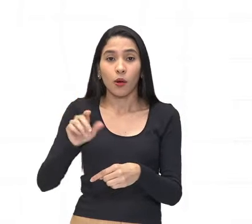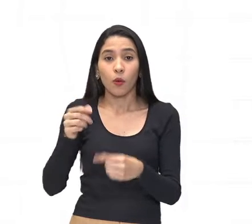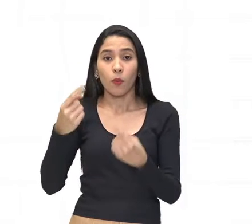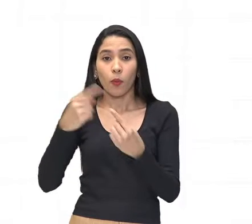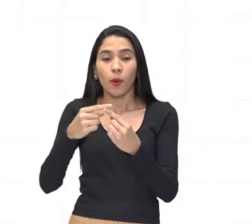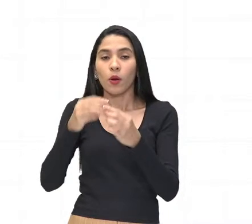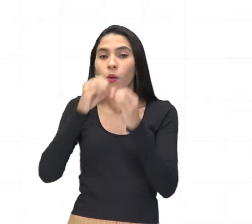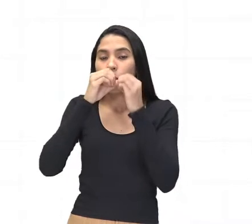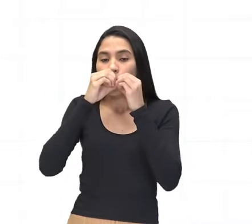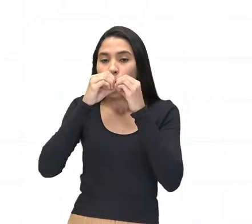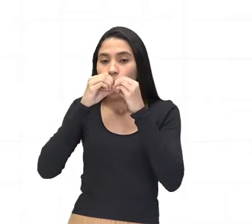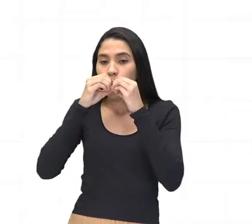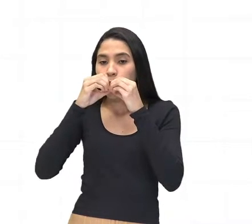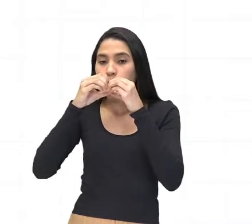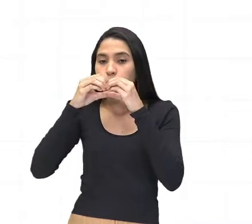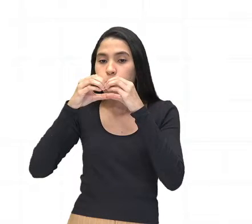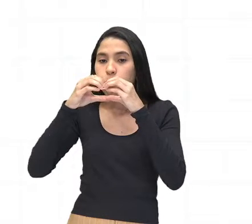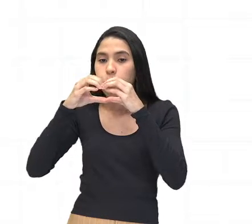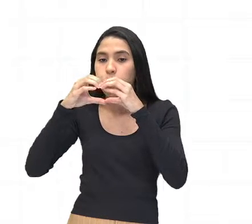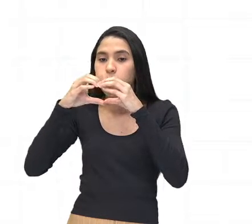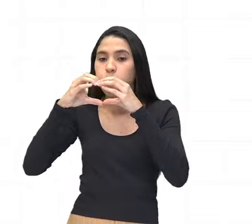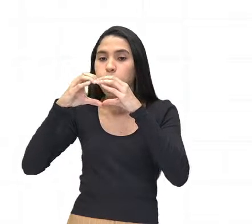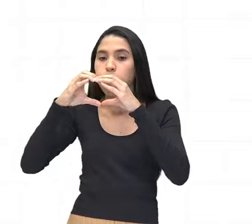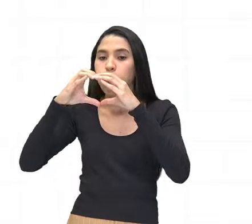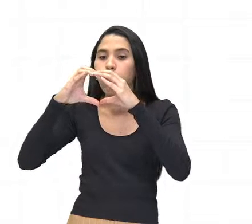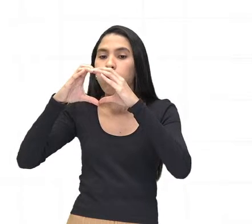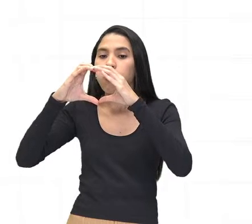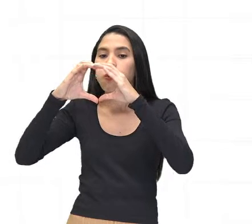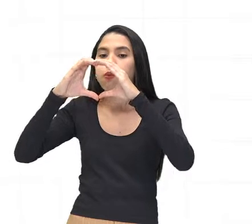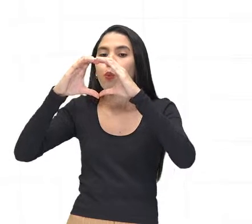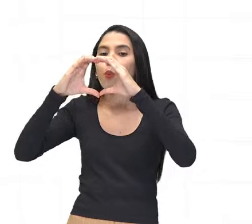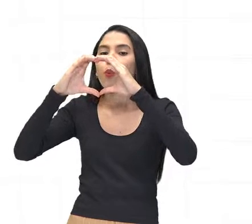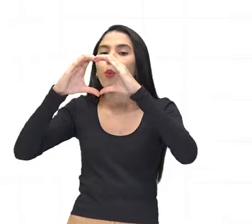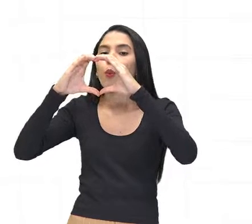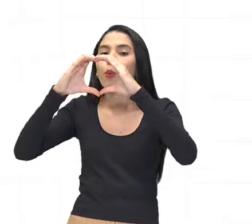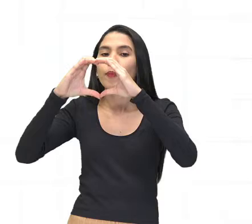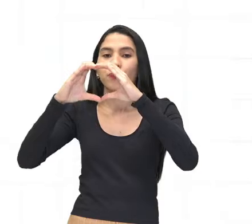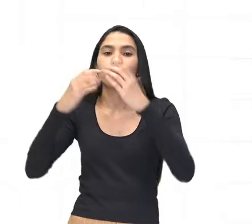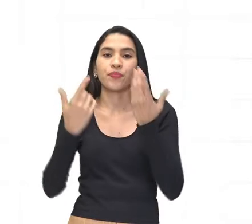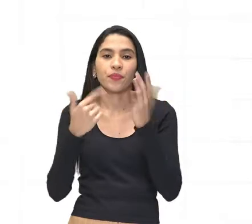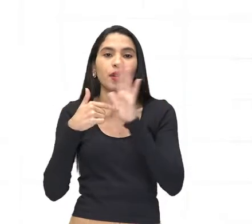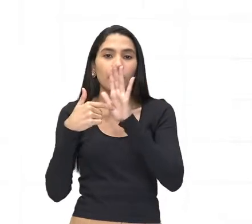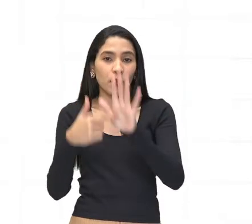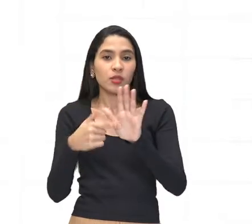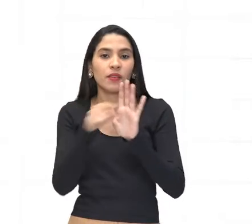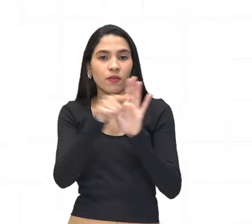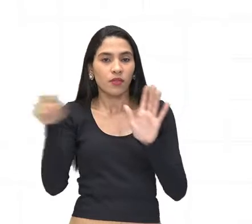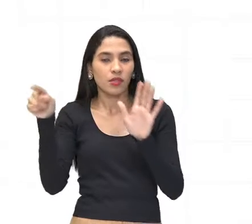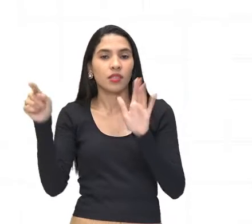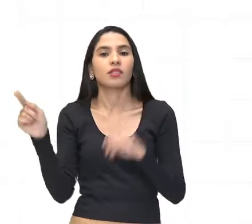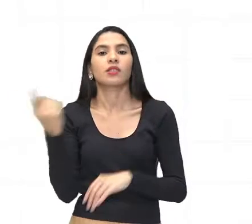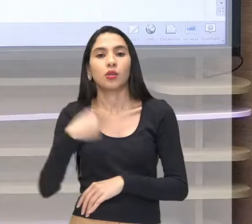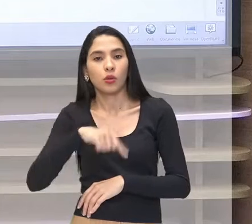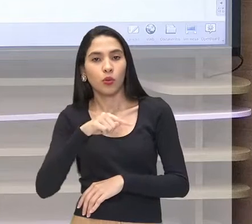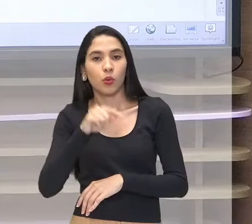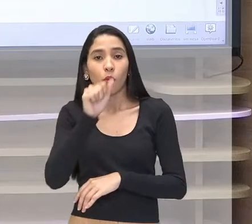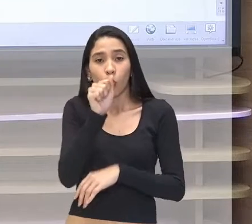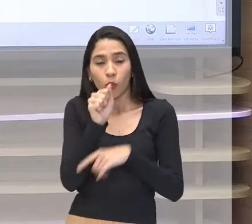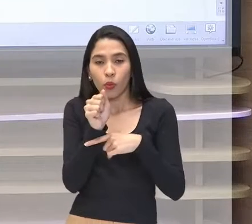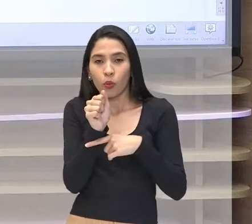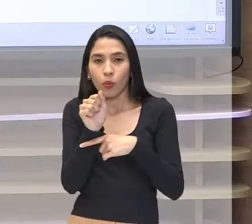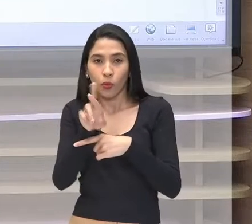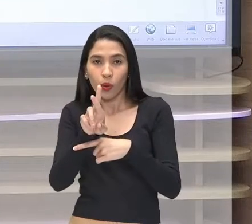balão, esta é uma maneira de demonstrar para vocês que esse ar,